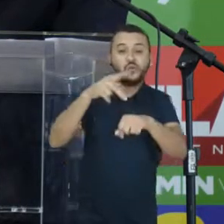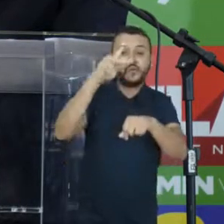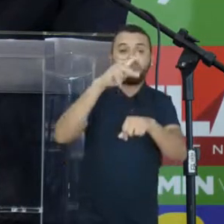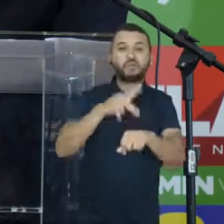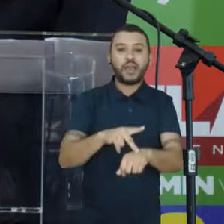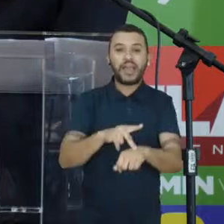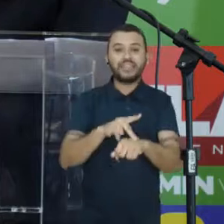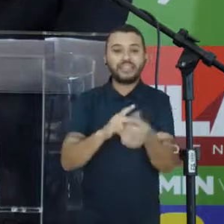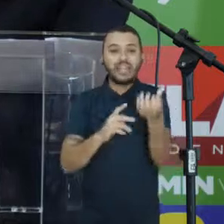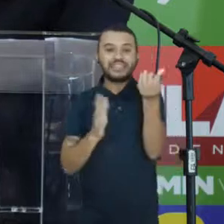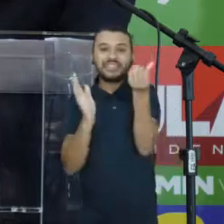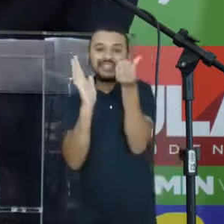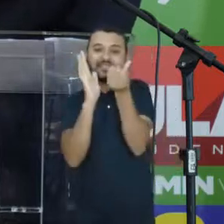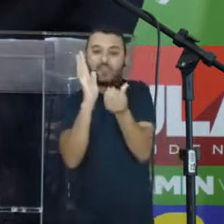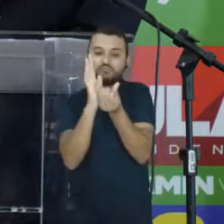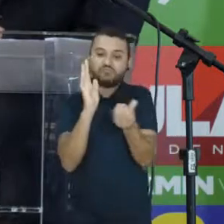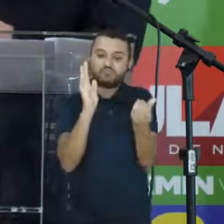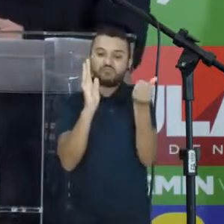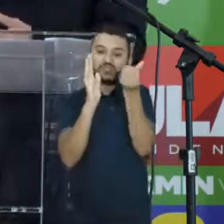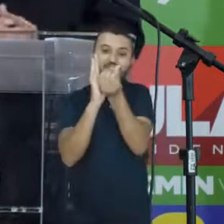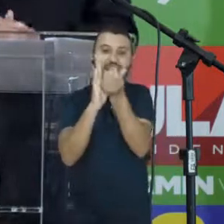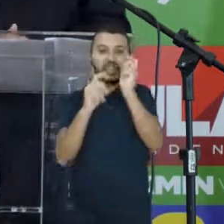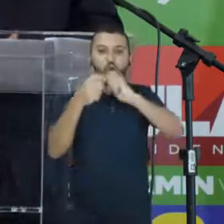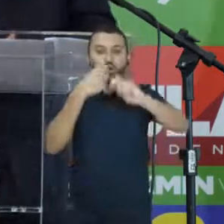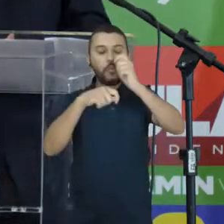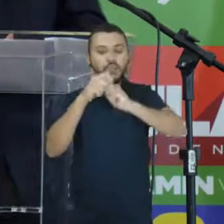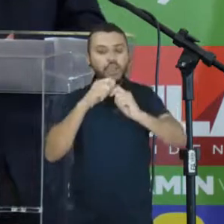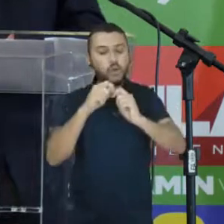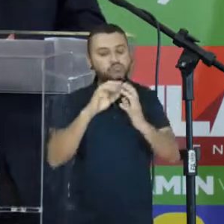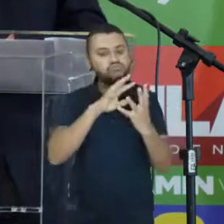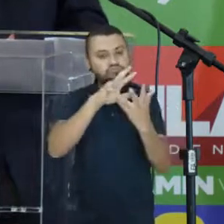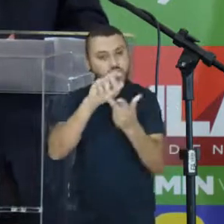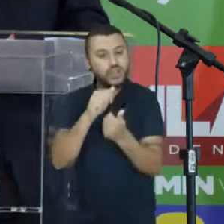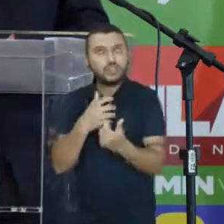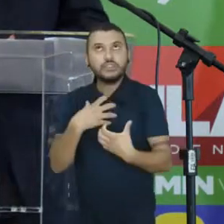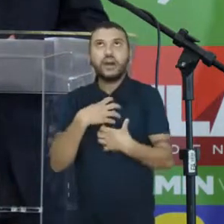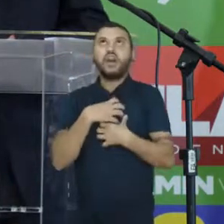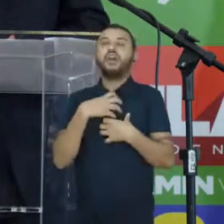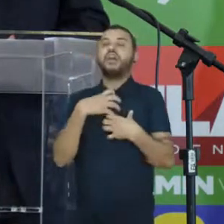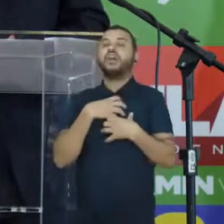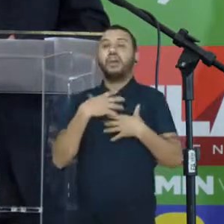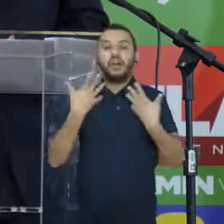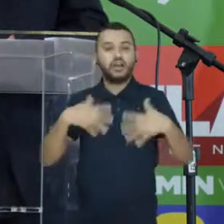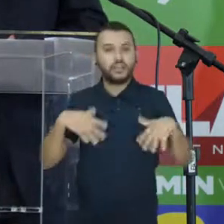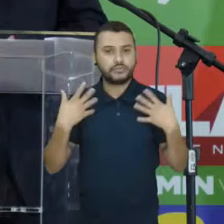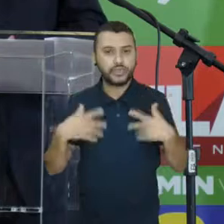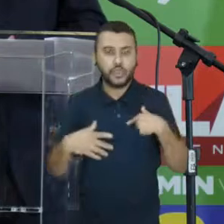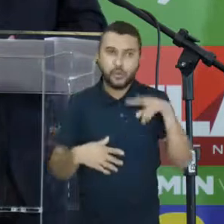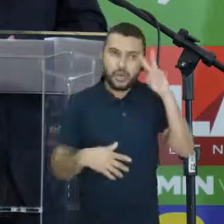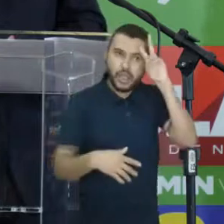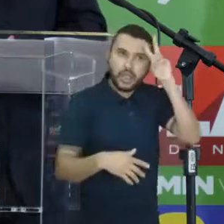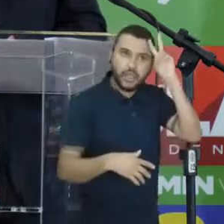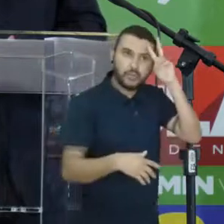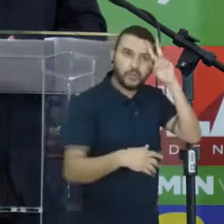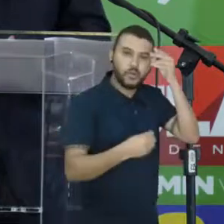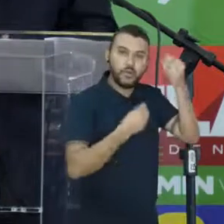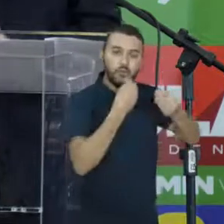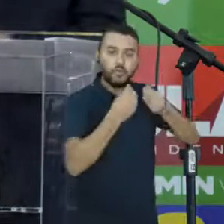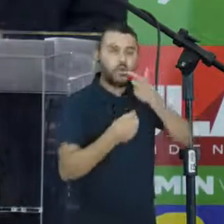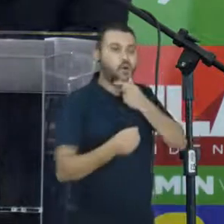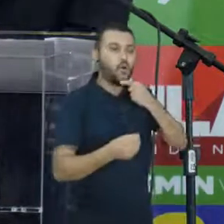economia do mundo. Eu fiquei pensando na frase do Obama quando ele disputou as